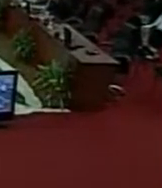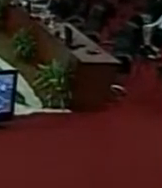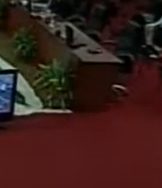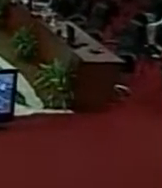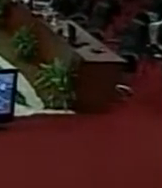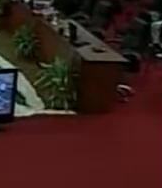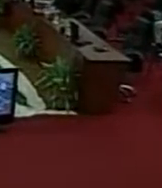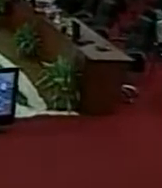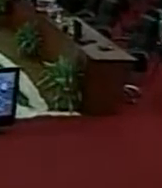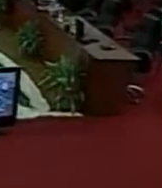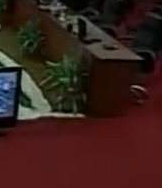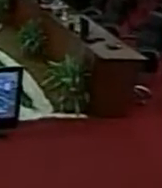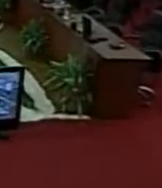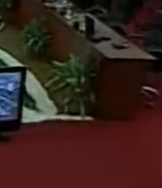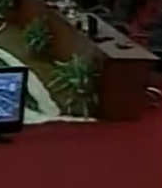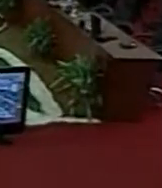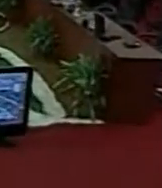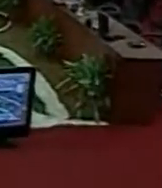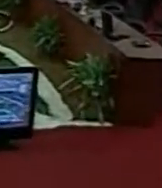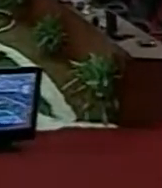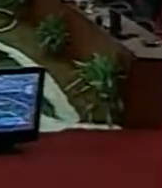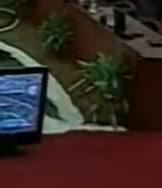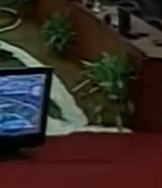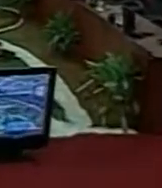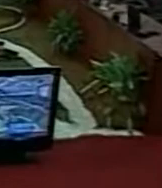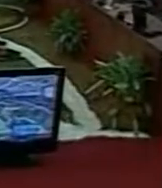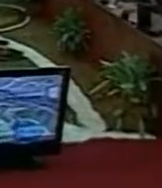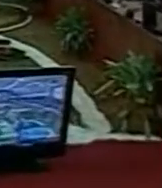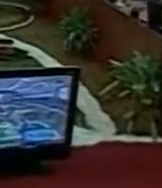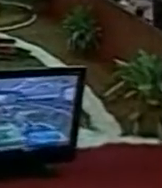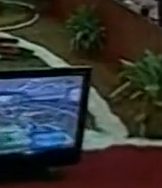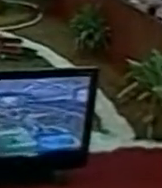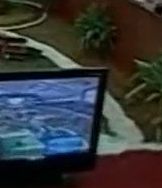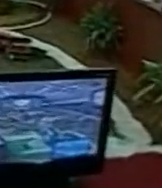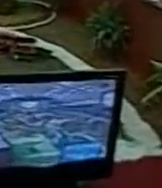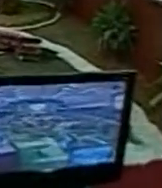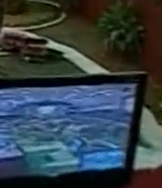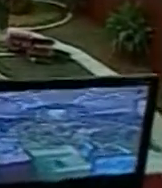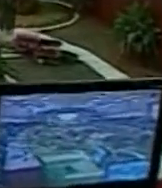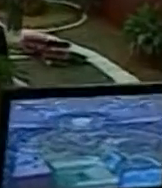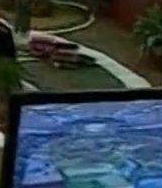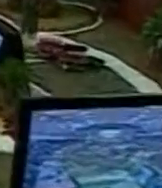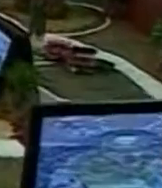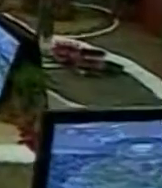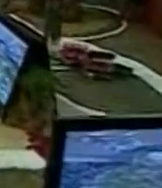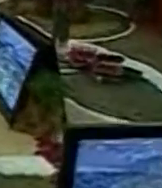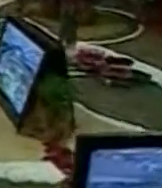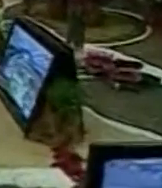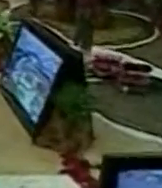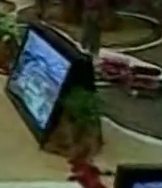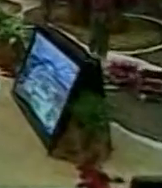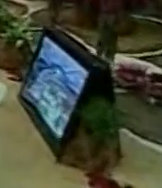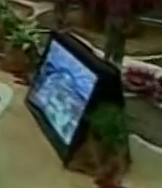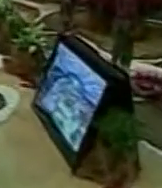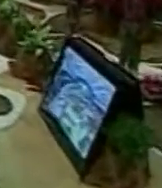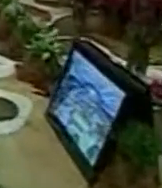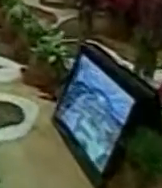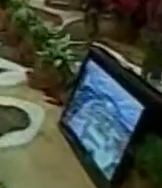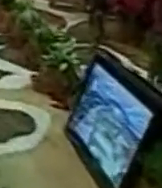Eu gostaria de enfatizar que essa terceira cúpula da América Latina e do Caribe, que